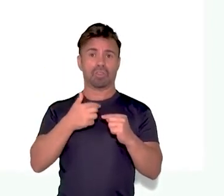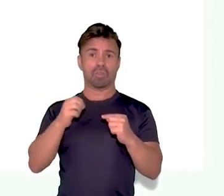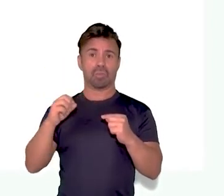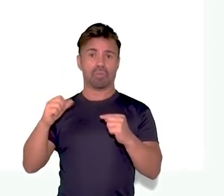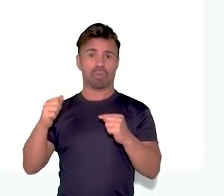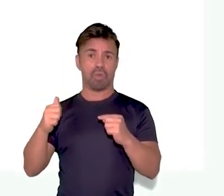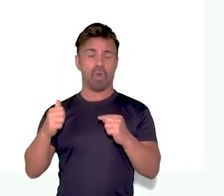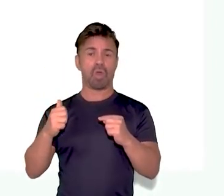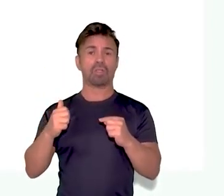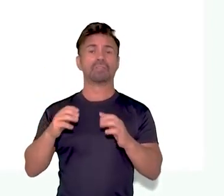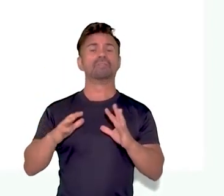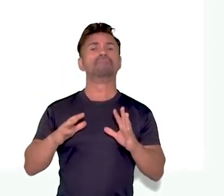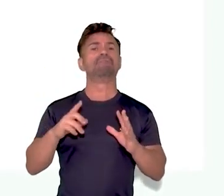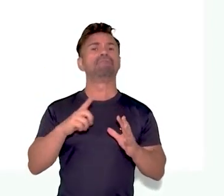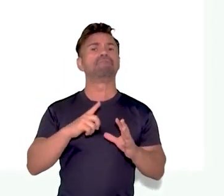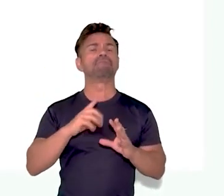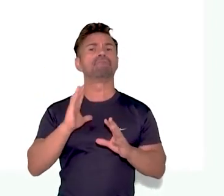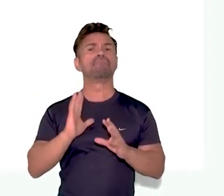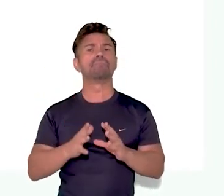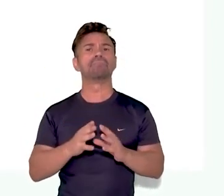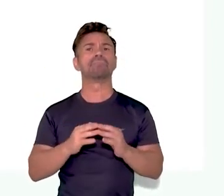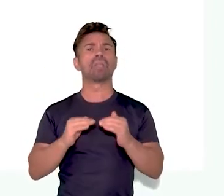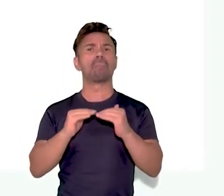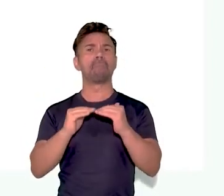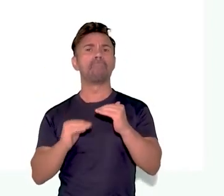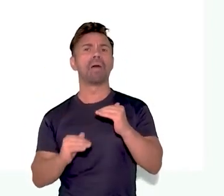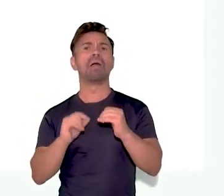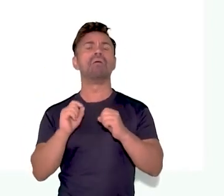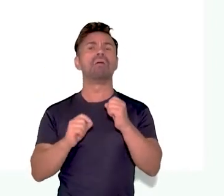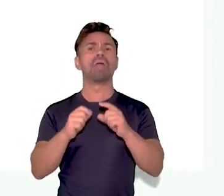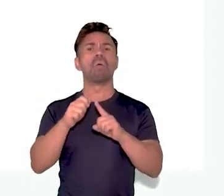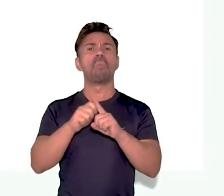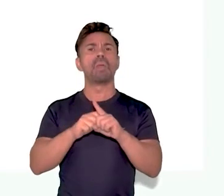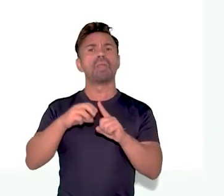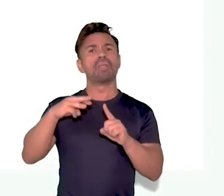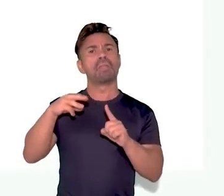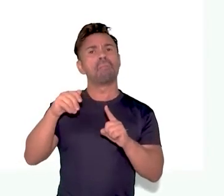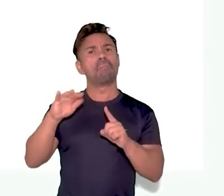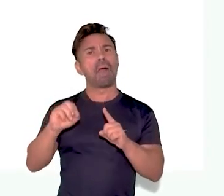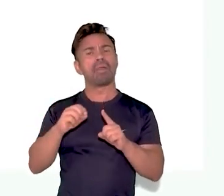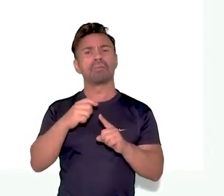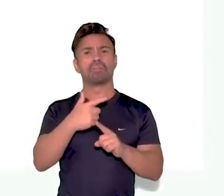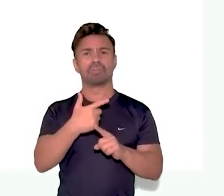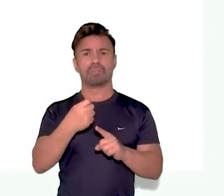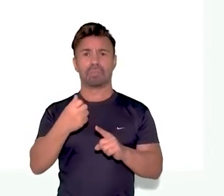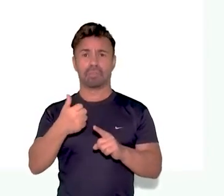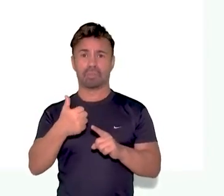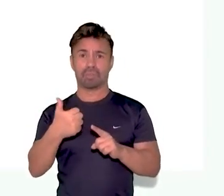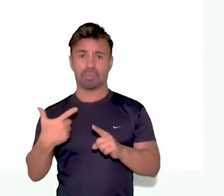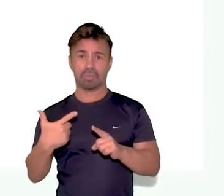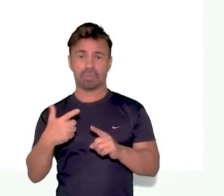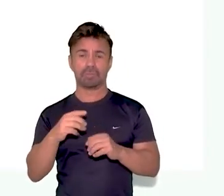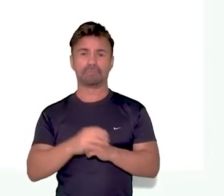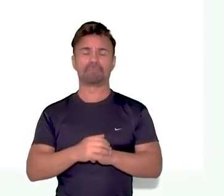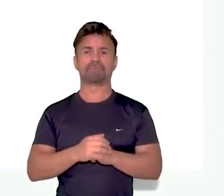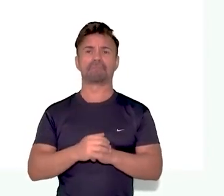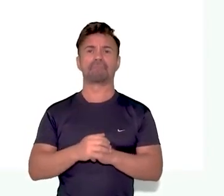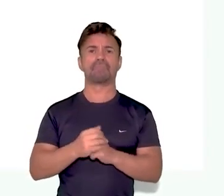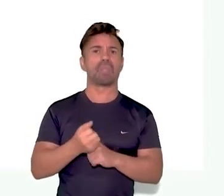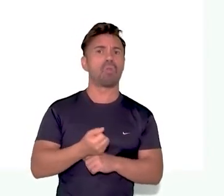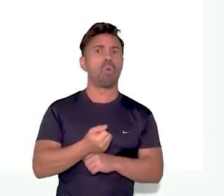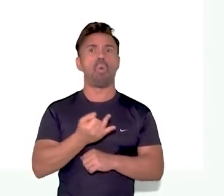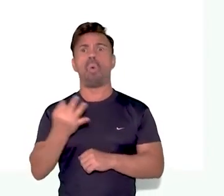Embora tenha havido uma baixa em relação ao mês de maio de 2012 é a quantidade